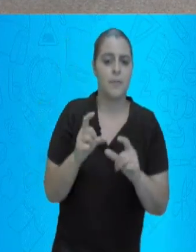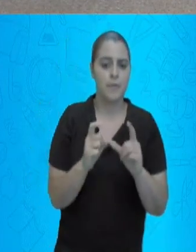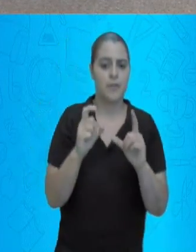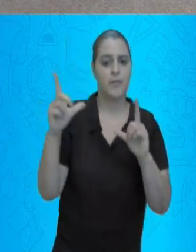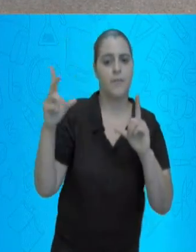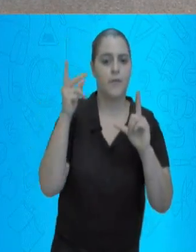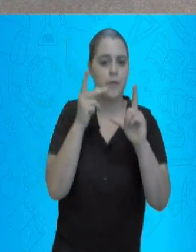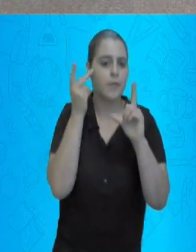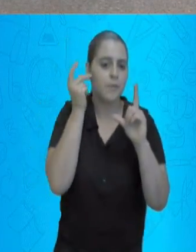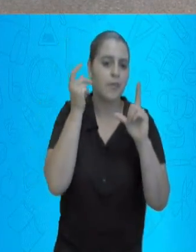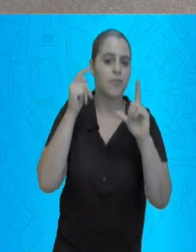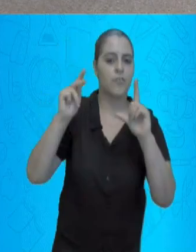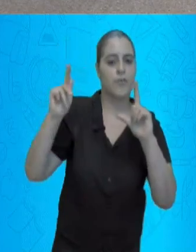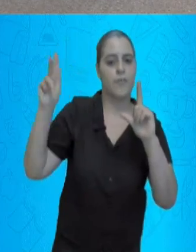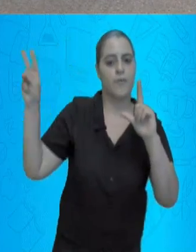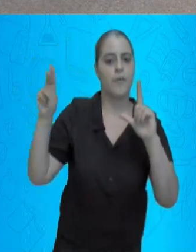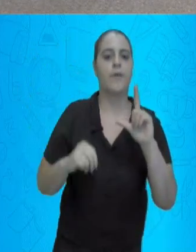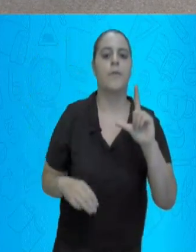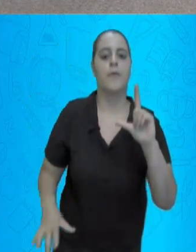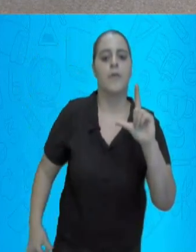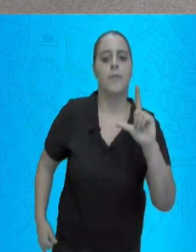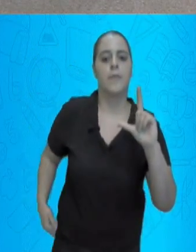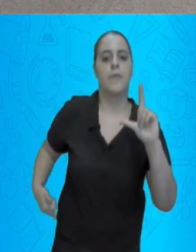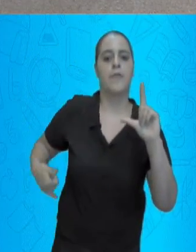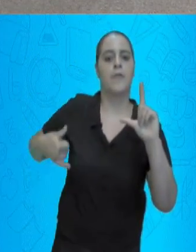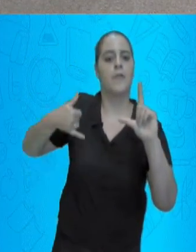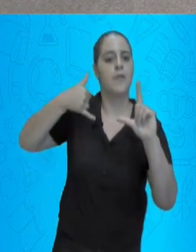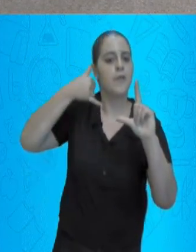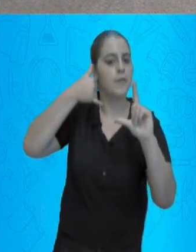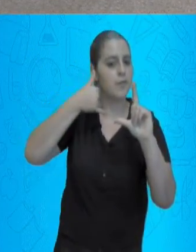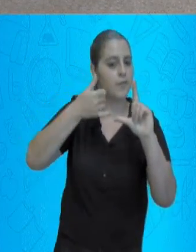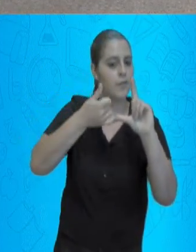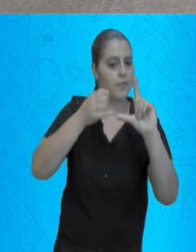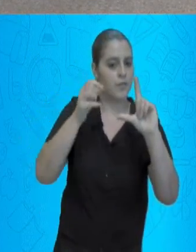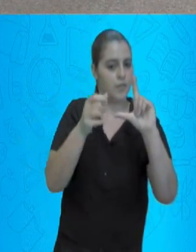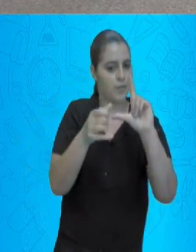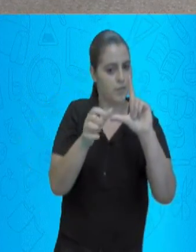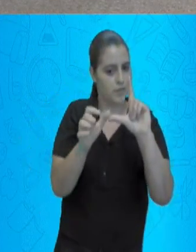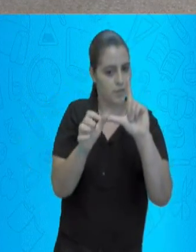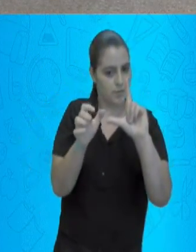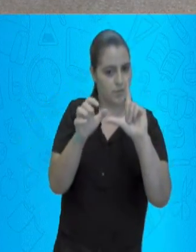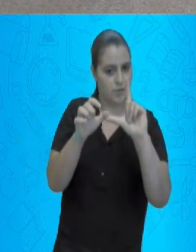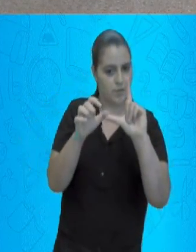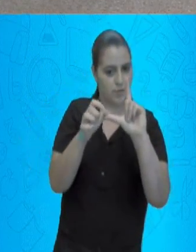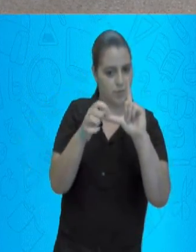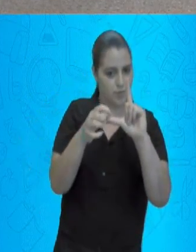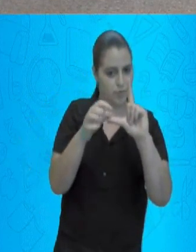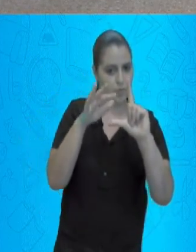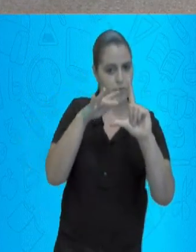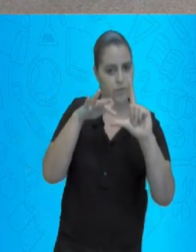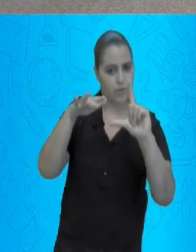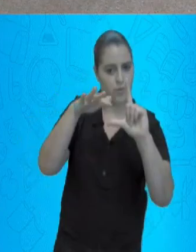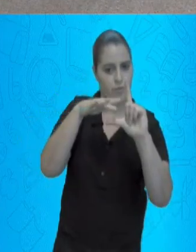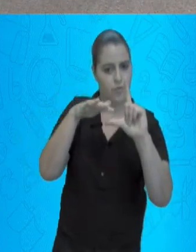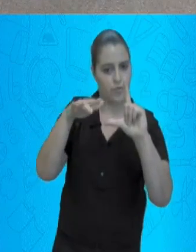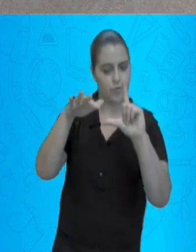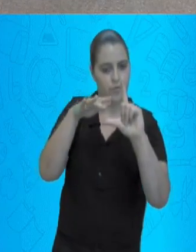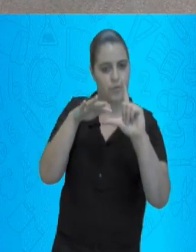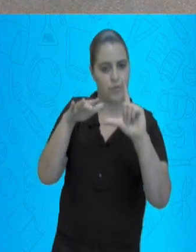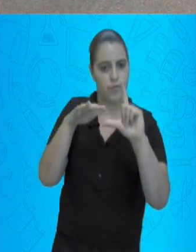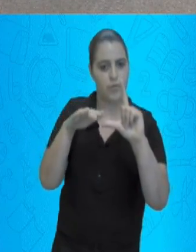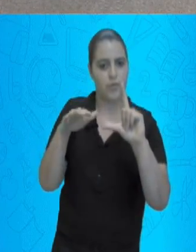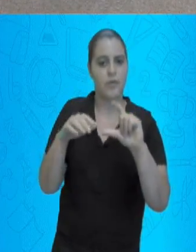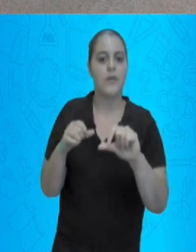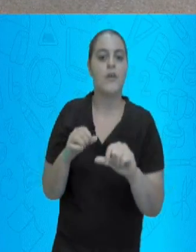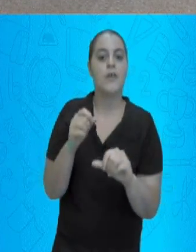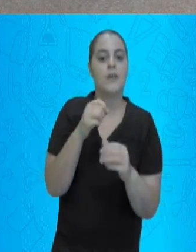nossa plataforma SMED-GV, basta apontar a câmera do seu celular na imagem que aparece no canto da tela e